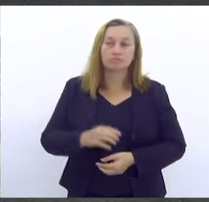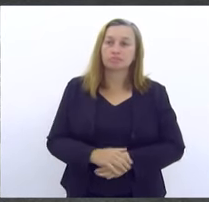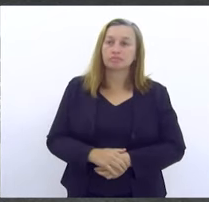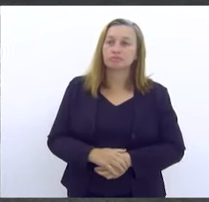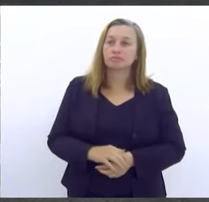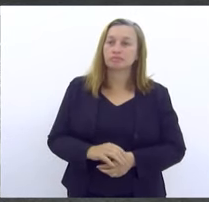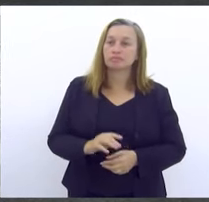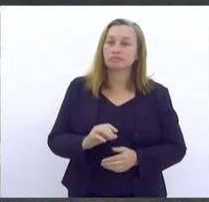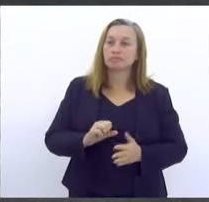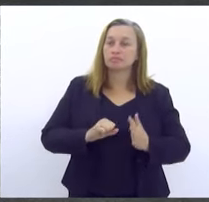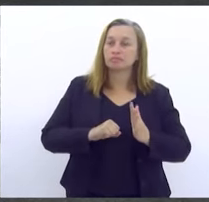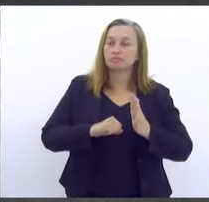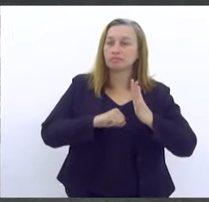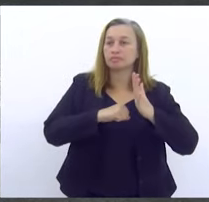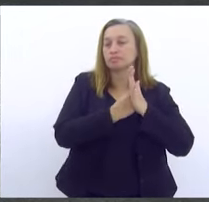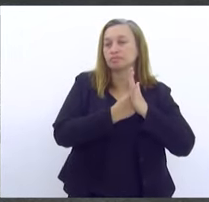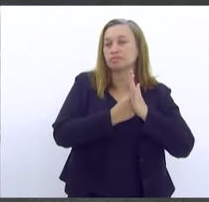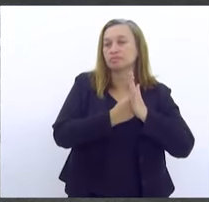vetou,